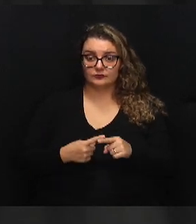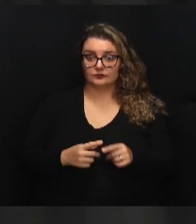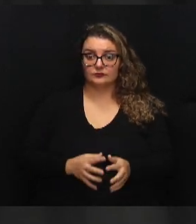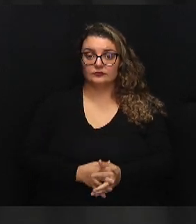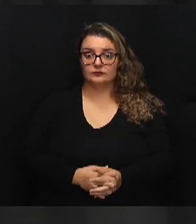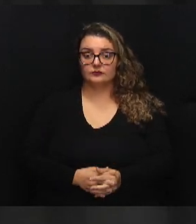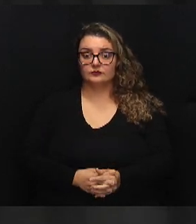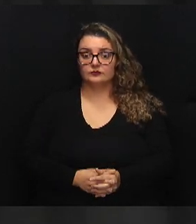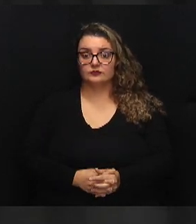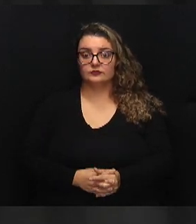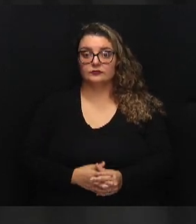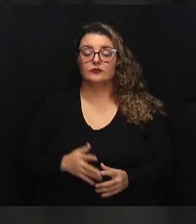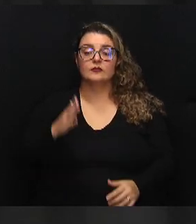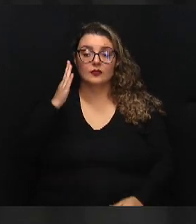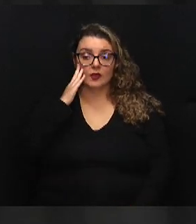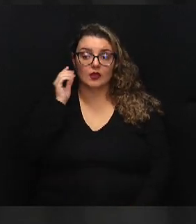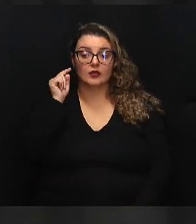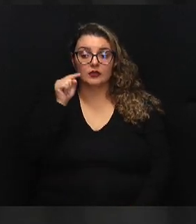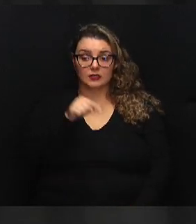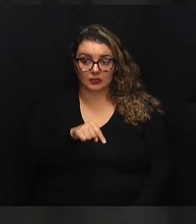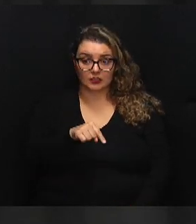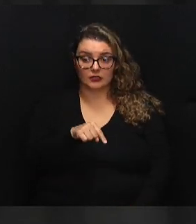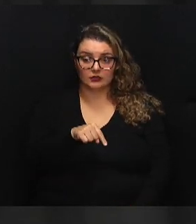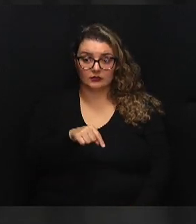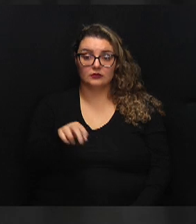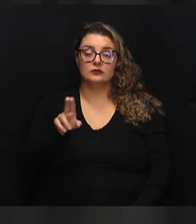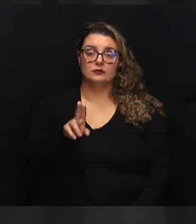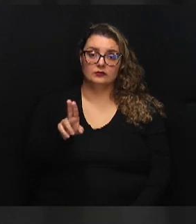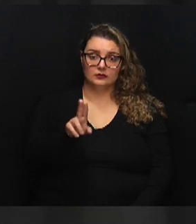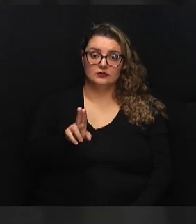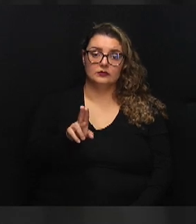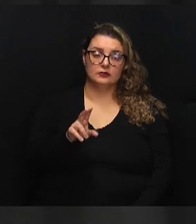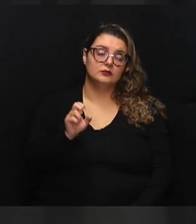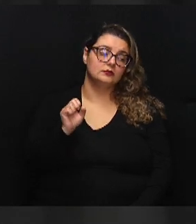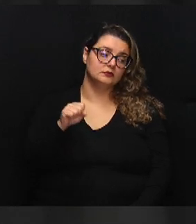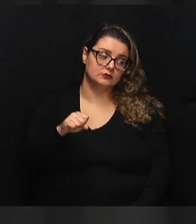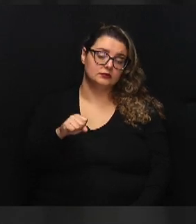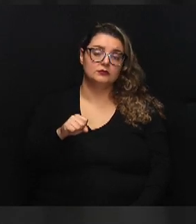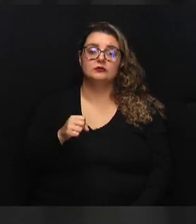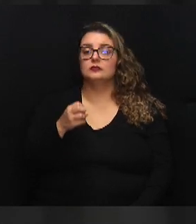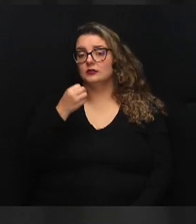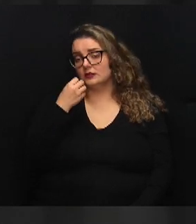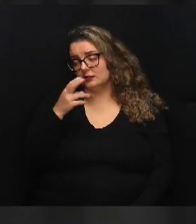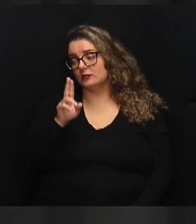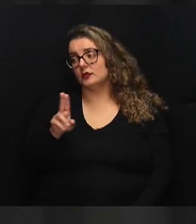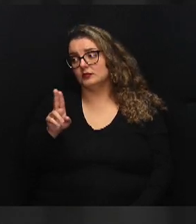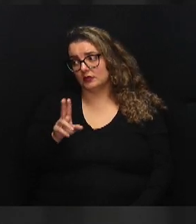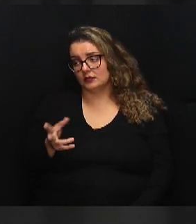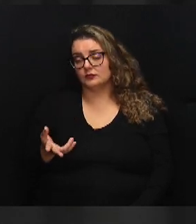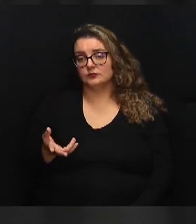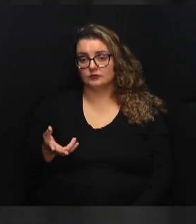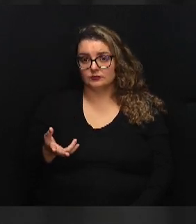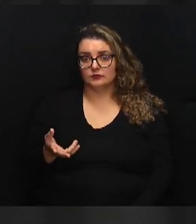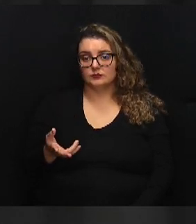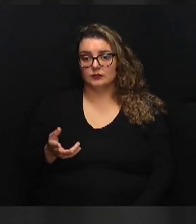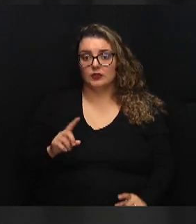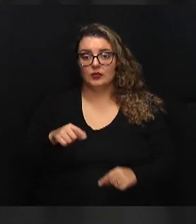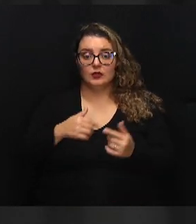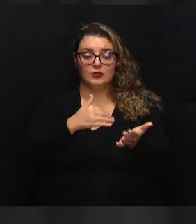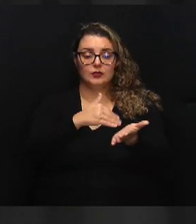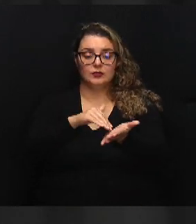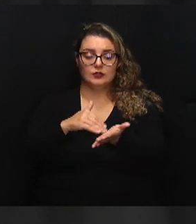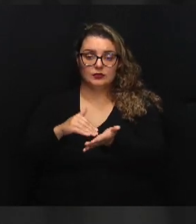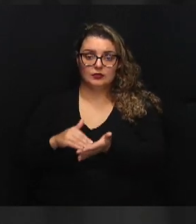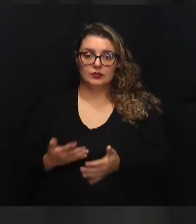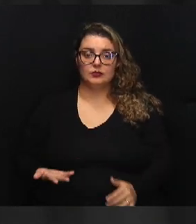porque eu sei que ali ela vai utilizar. Sim. Vai ser bem utilizado. Outras